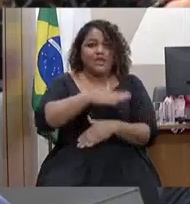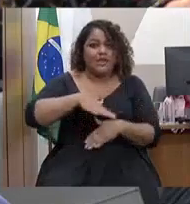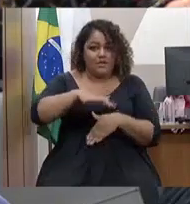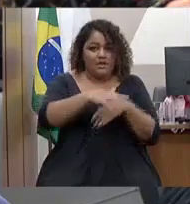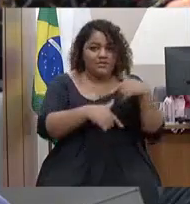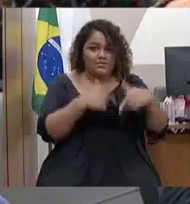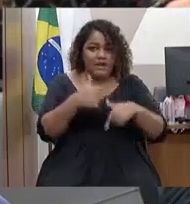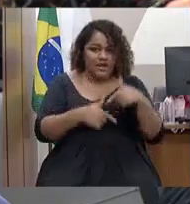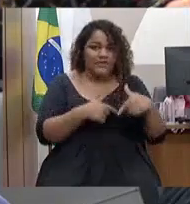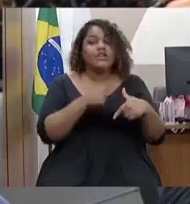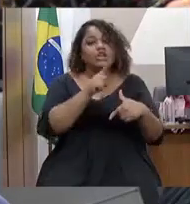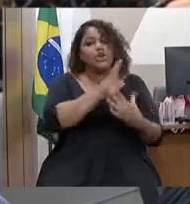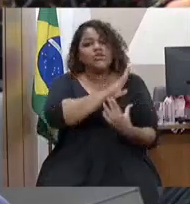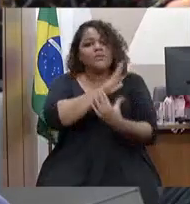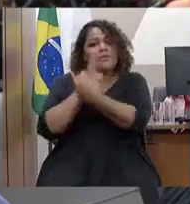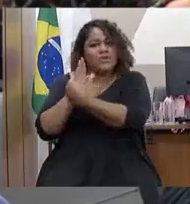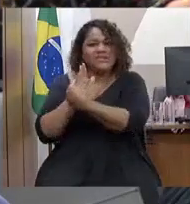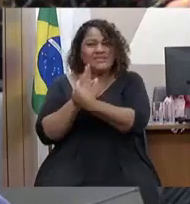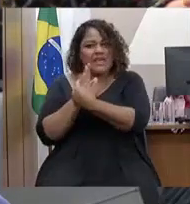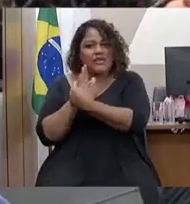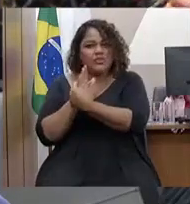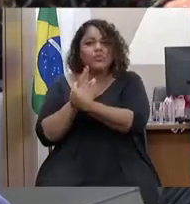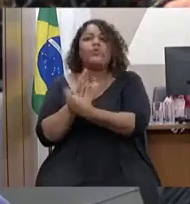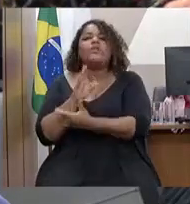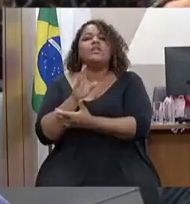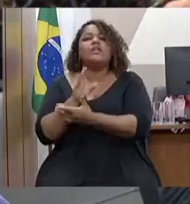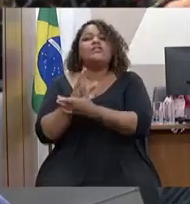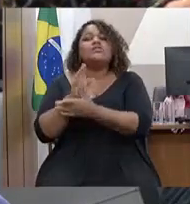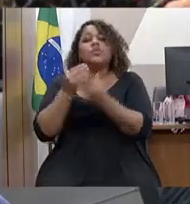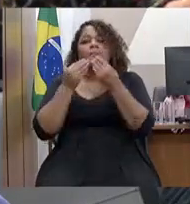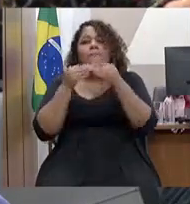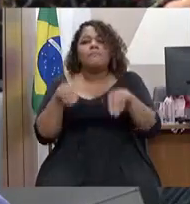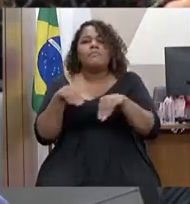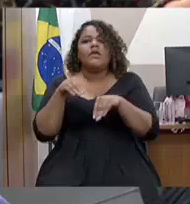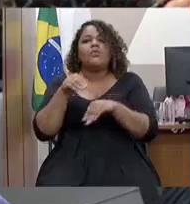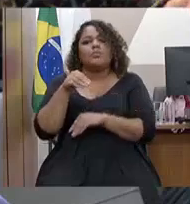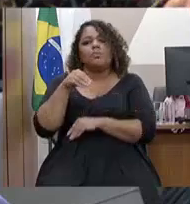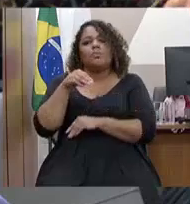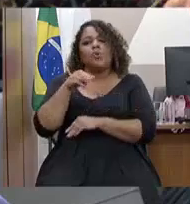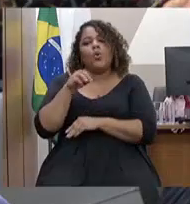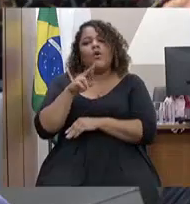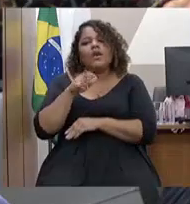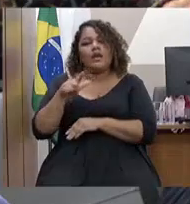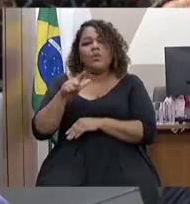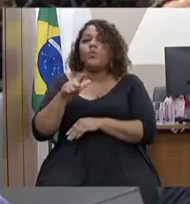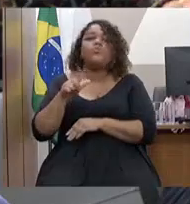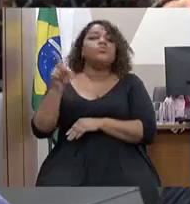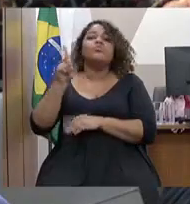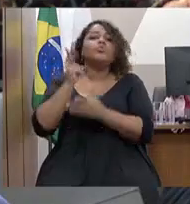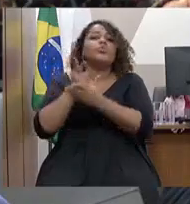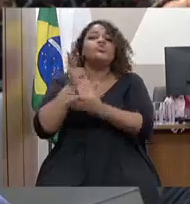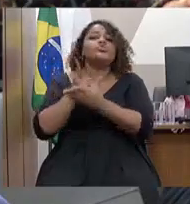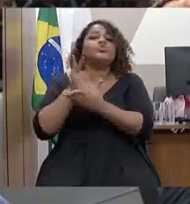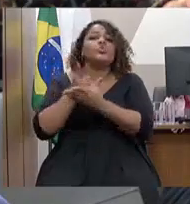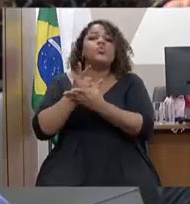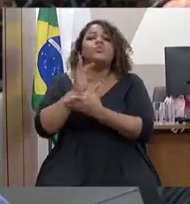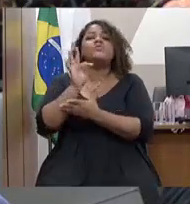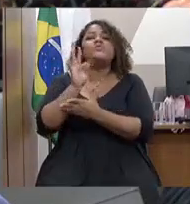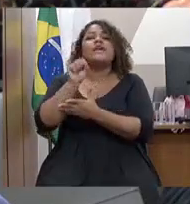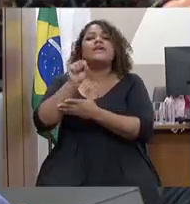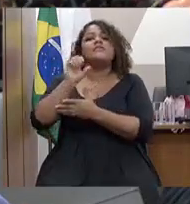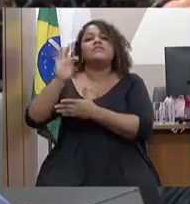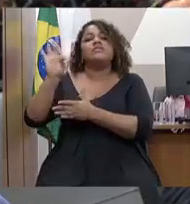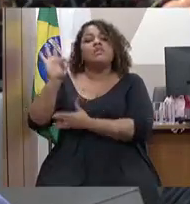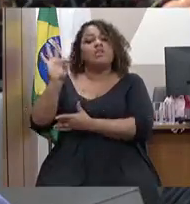garantir o dano moral tá na justiça lá no TST não julga nunca duas